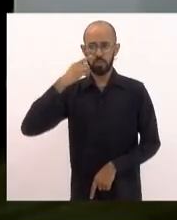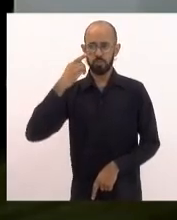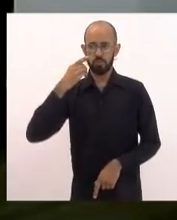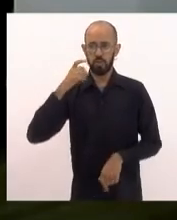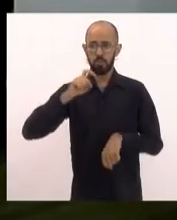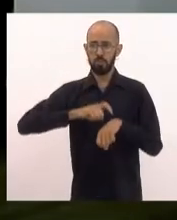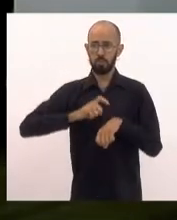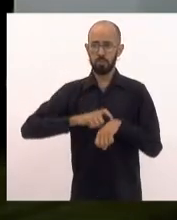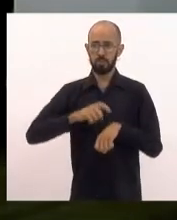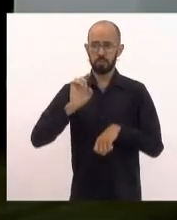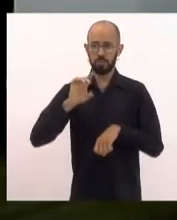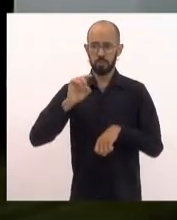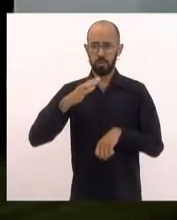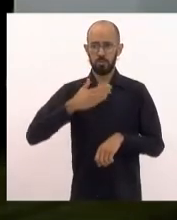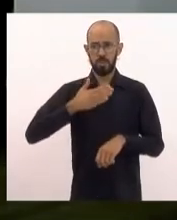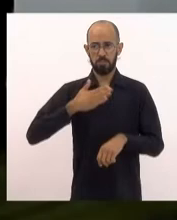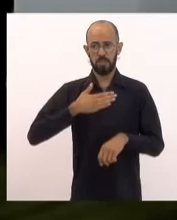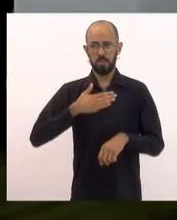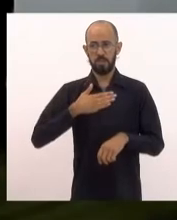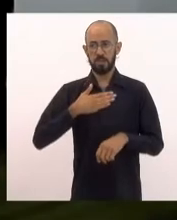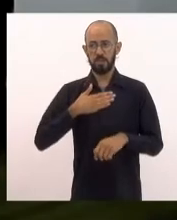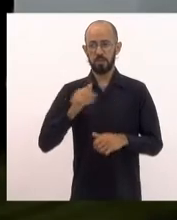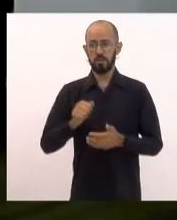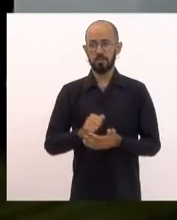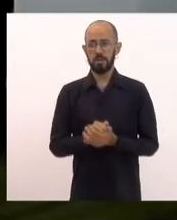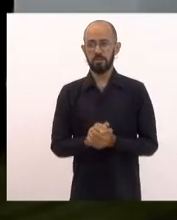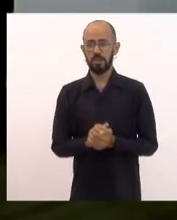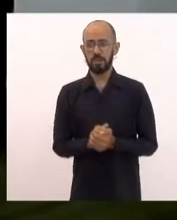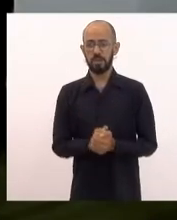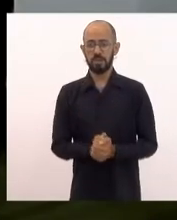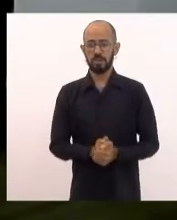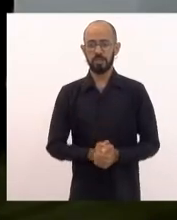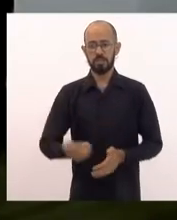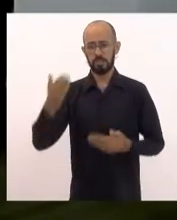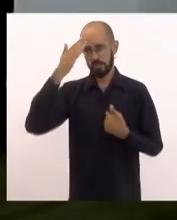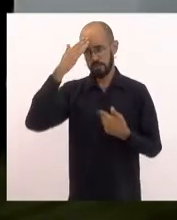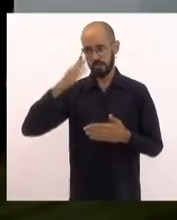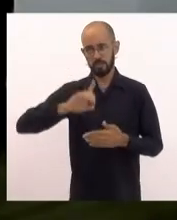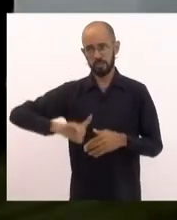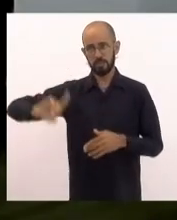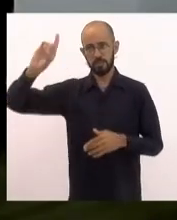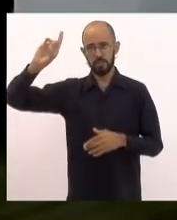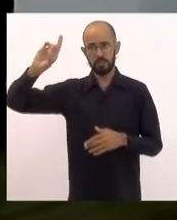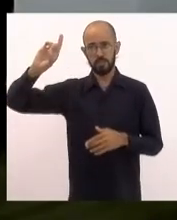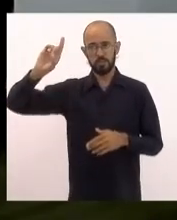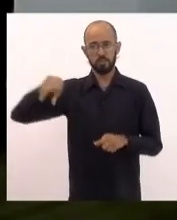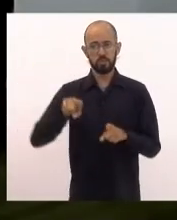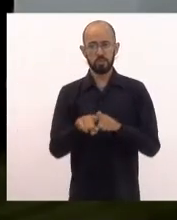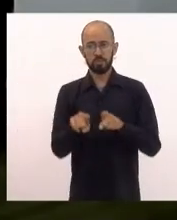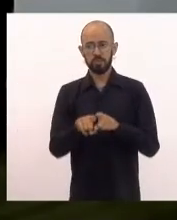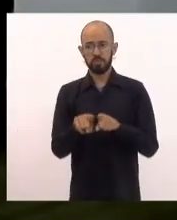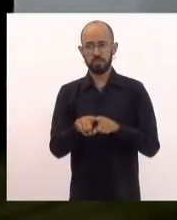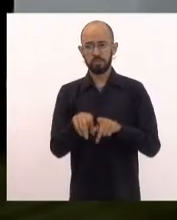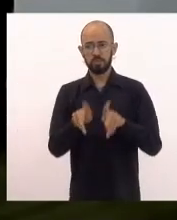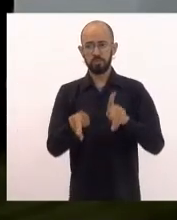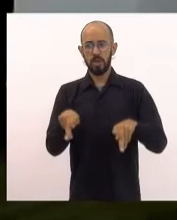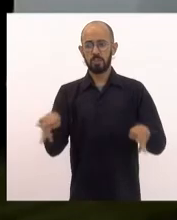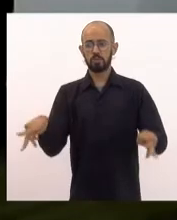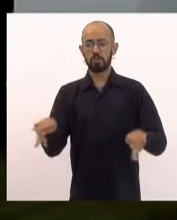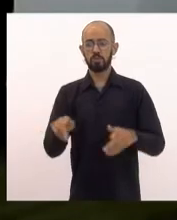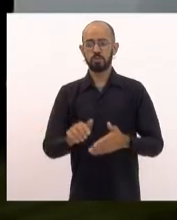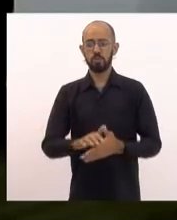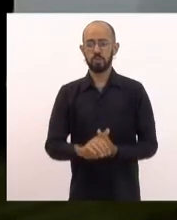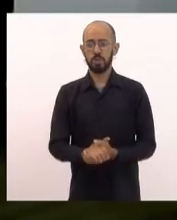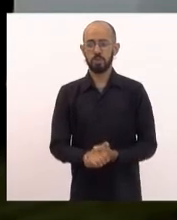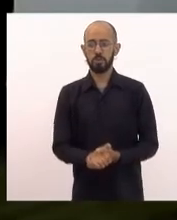muito especial para mim, onde eu quero agradecer a Deus, agradecer a população da minha querida e amada cidade de